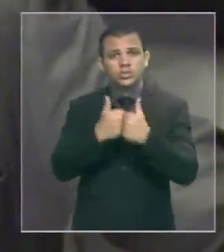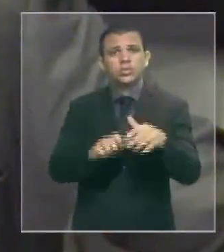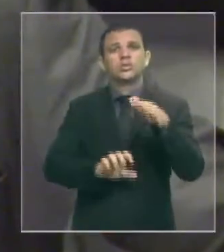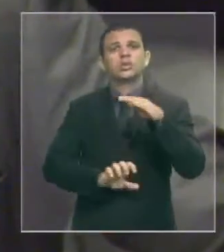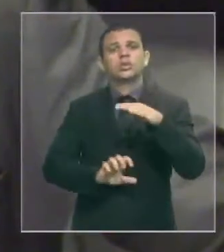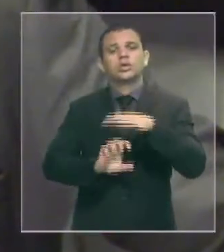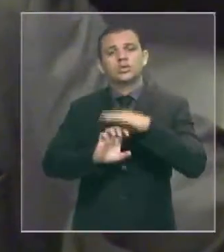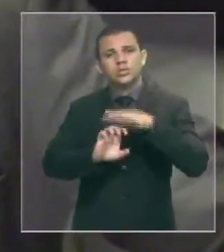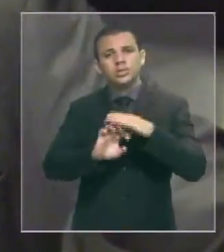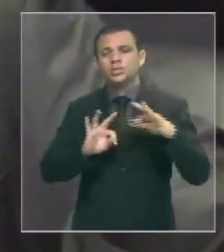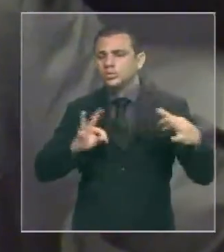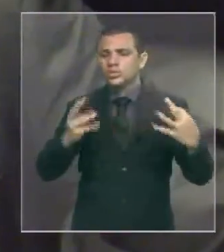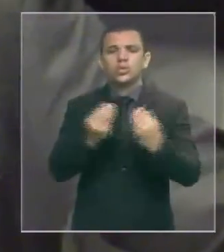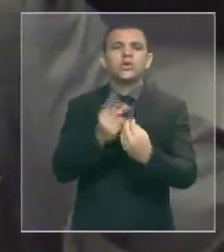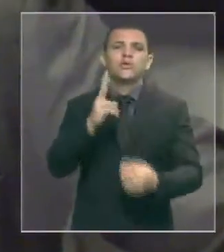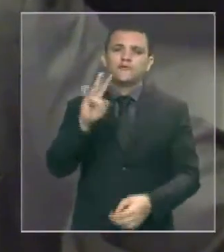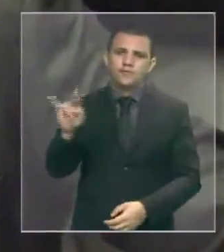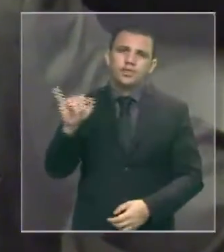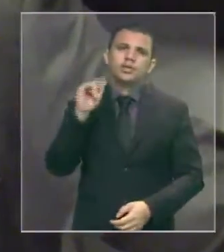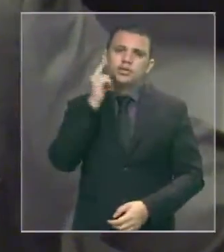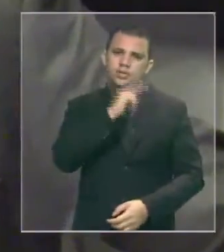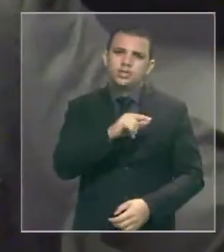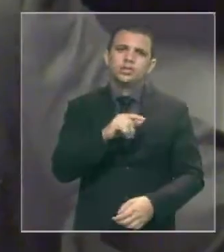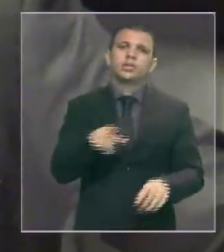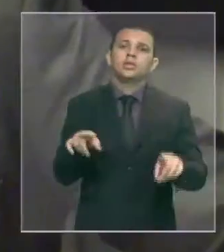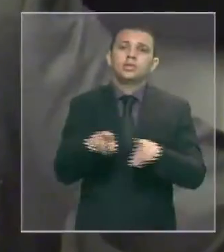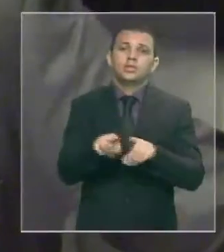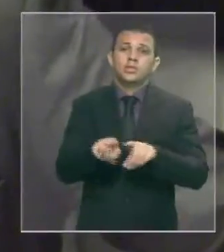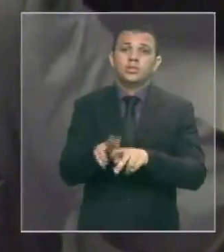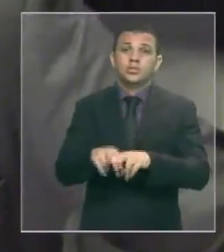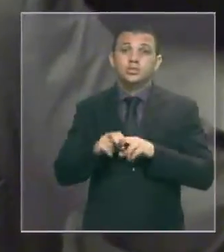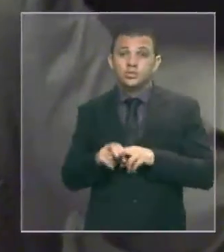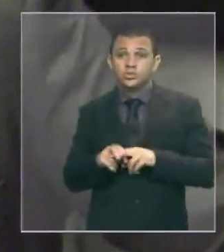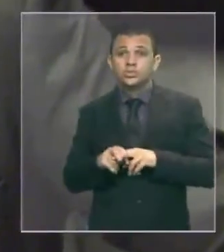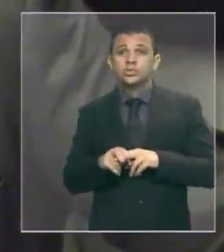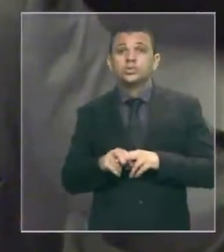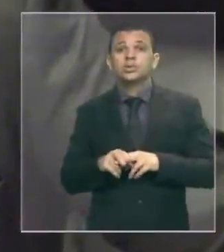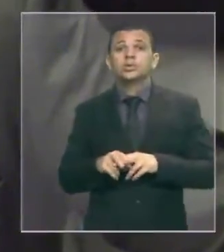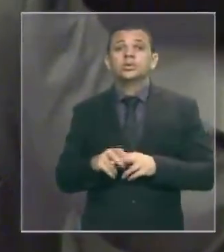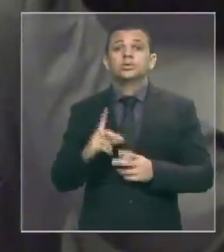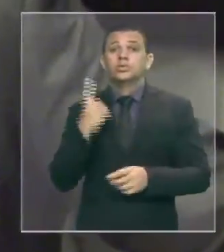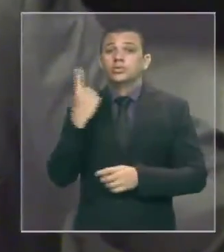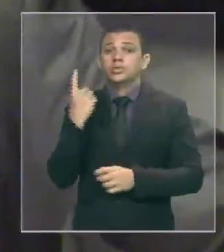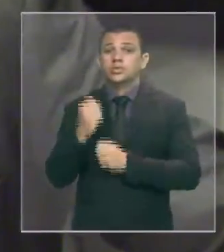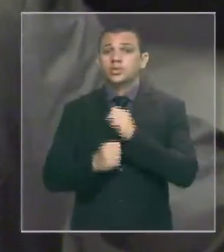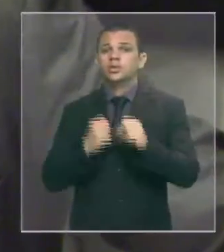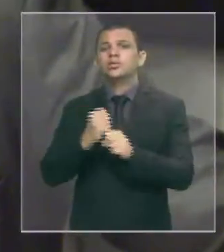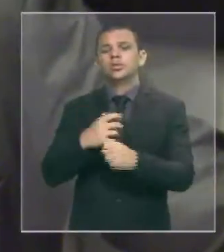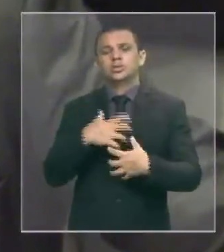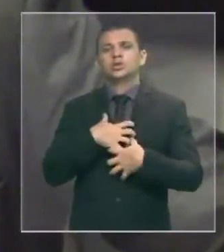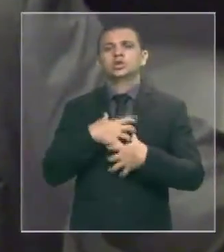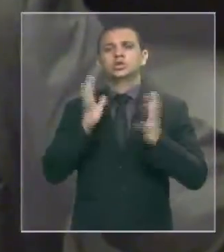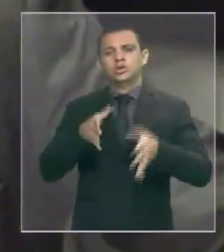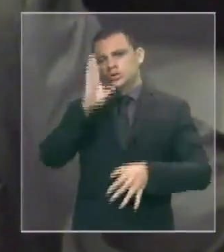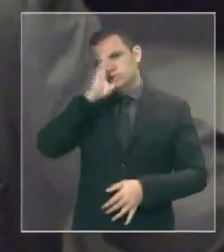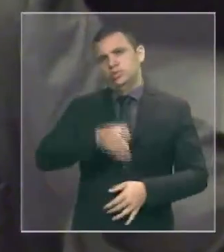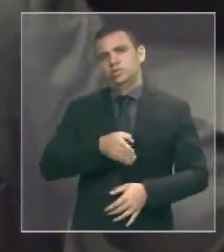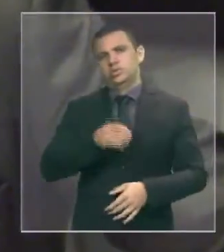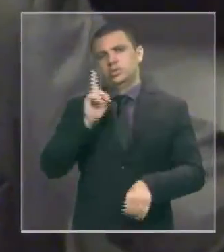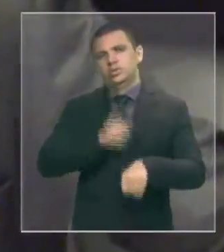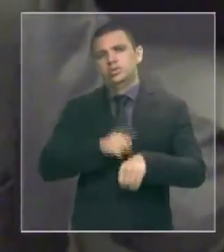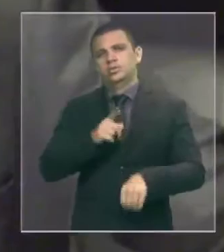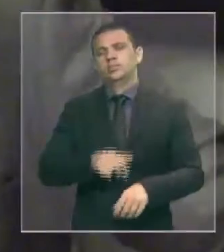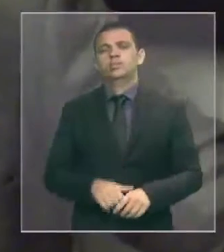processo licitatório. Até porque a renovação já se sentirá no primeiro ano da concessão e os efeitos serão de imediato.